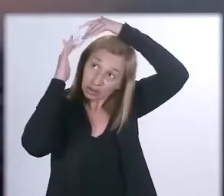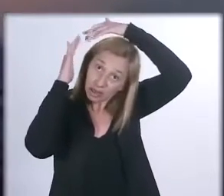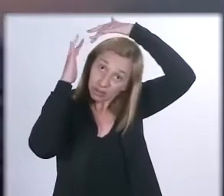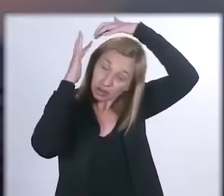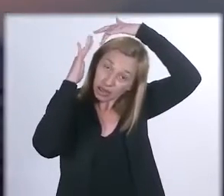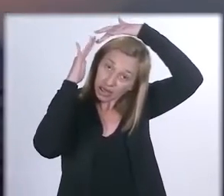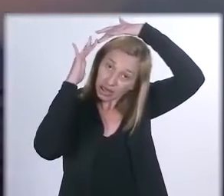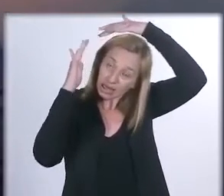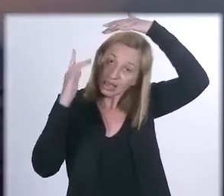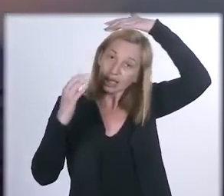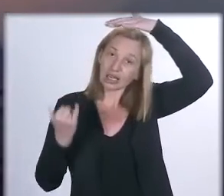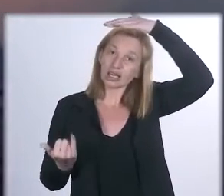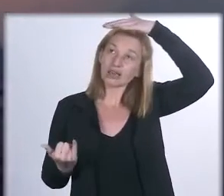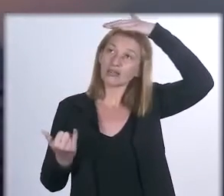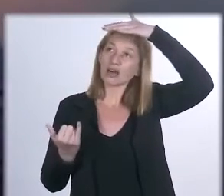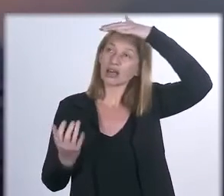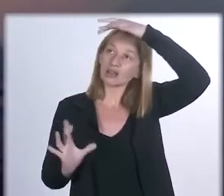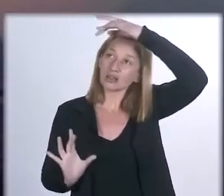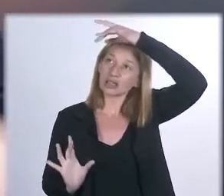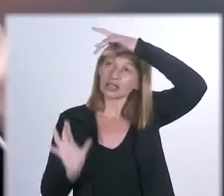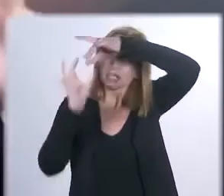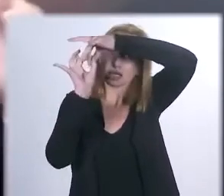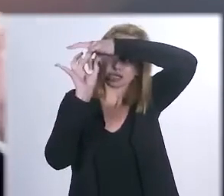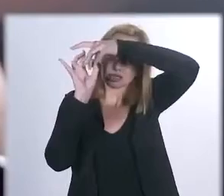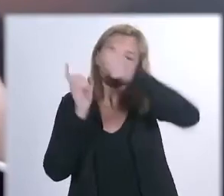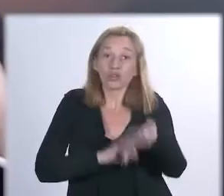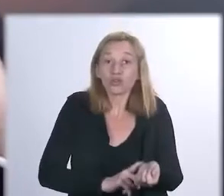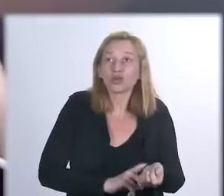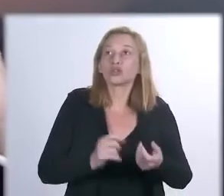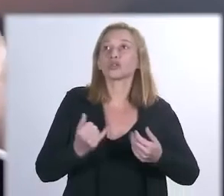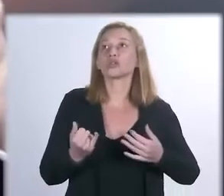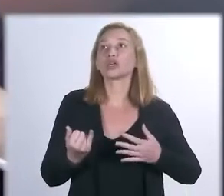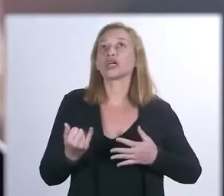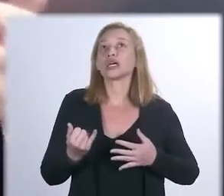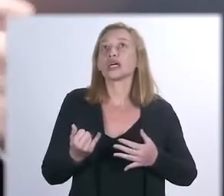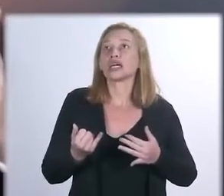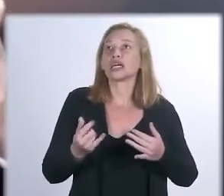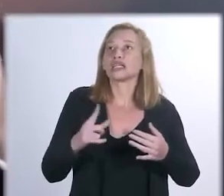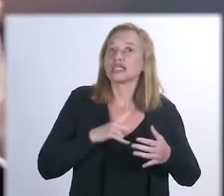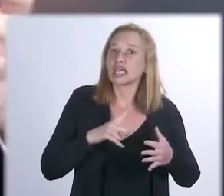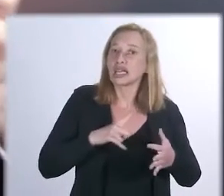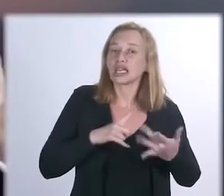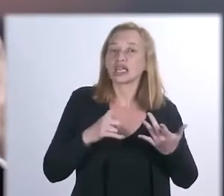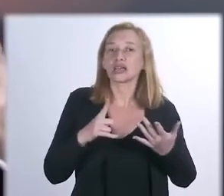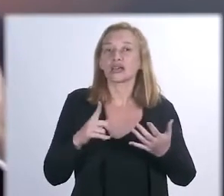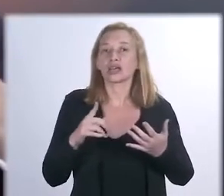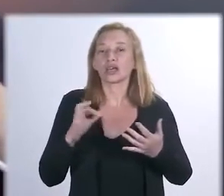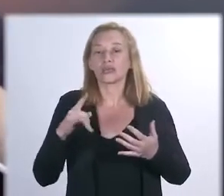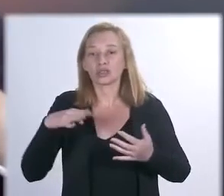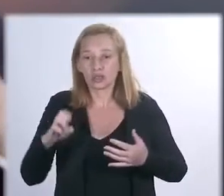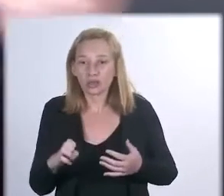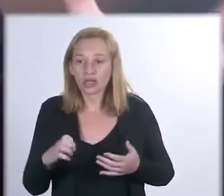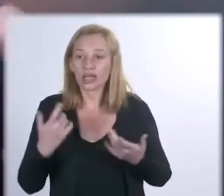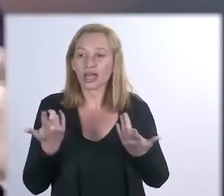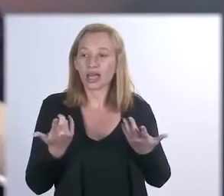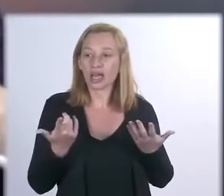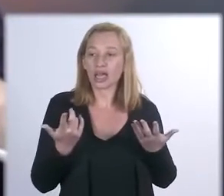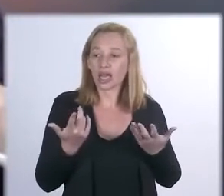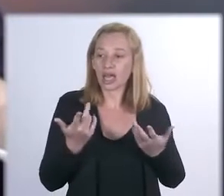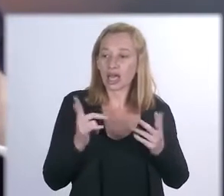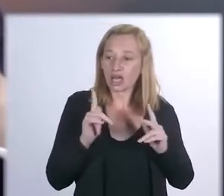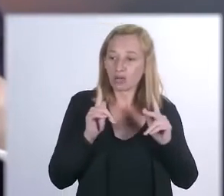impulso nervoso. O paciente com Alzheimer, ele acaba tendo esse corpo amiloide, que funcionaria como se fosse uma